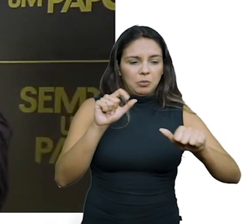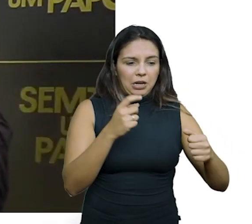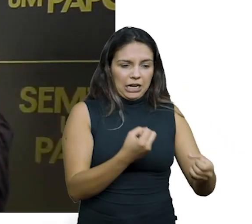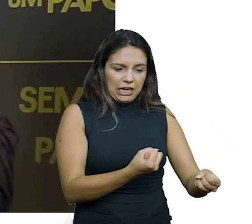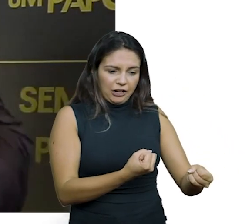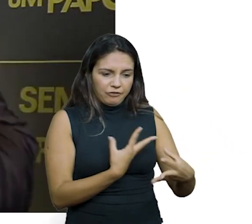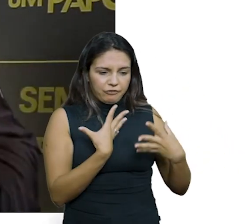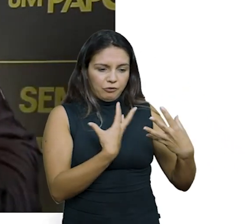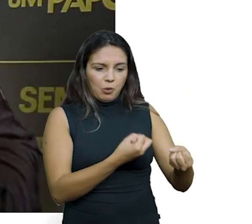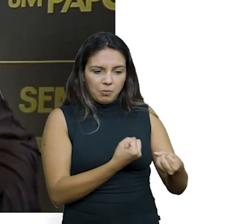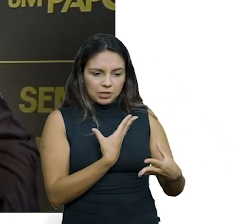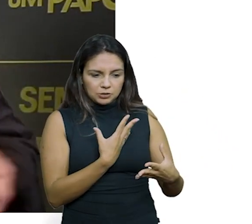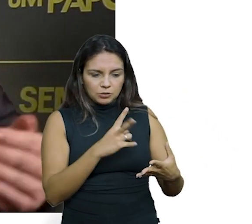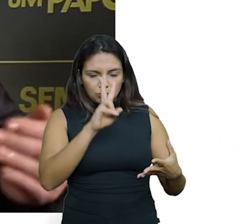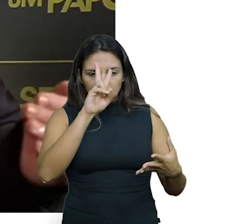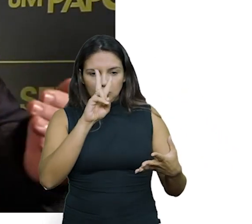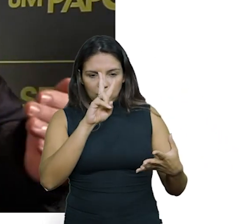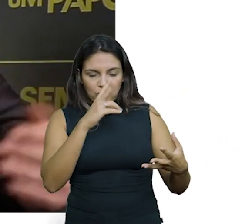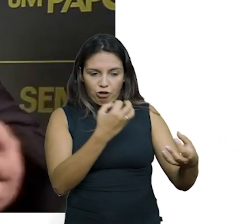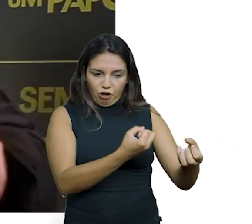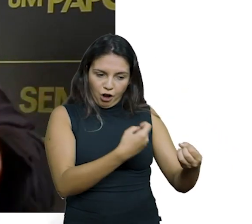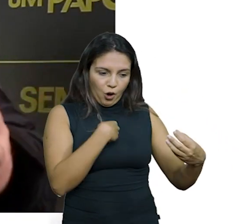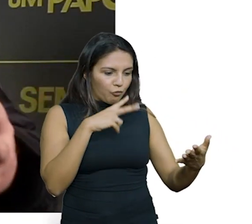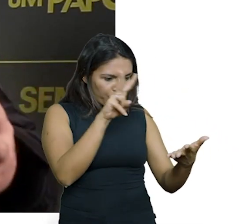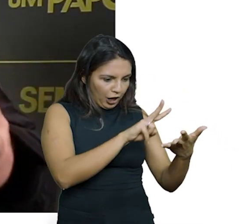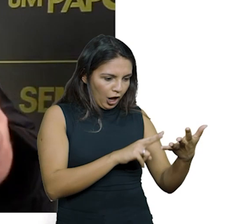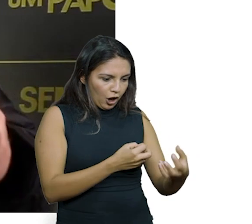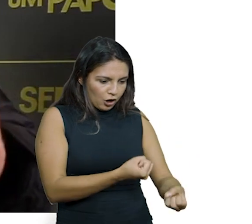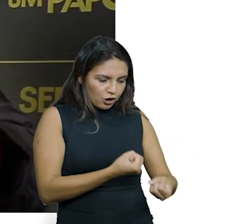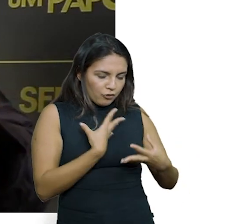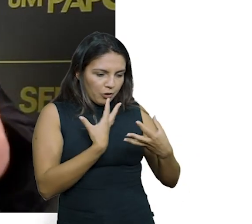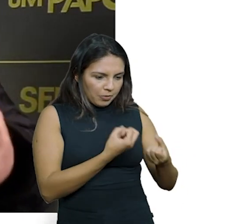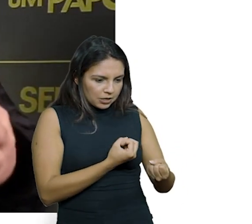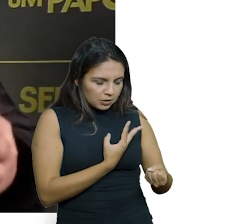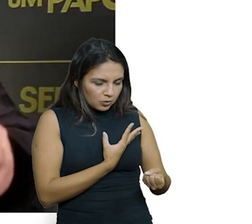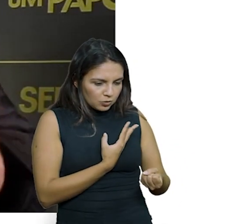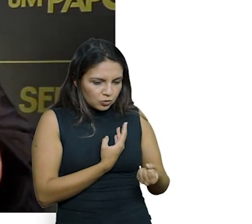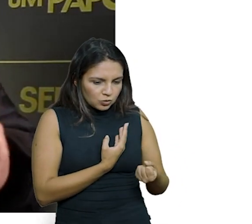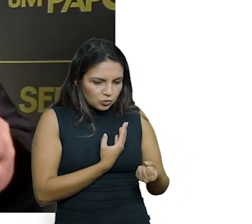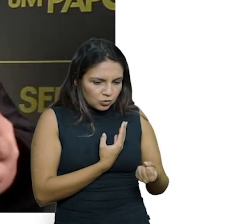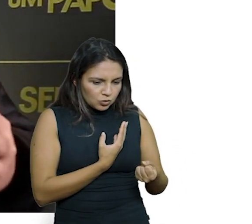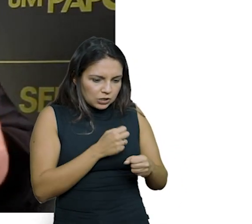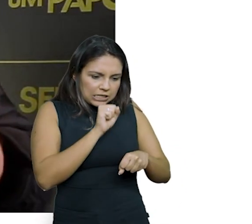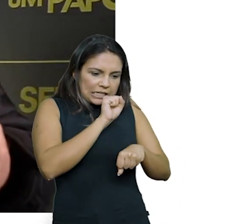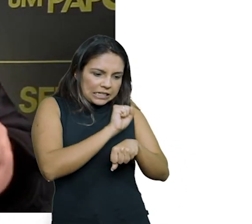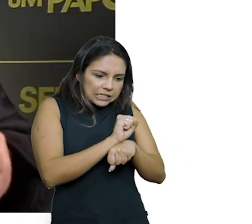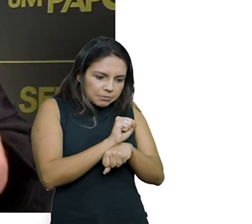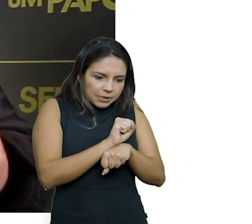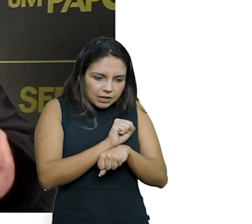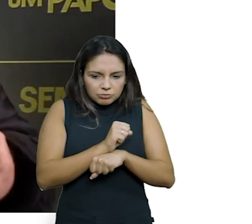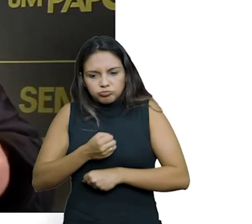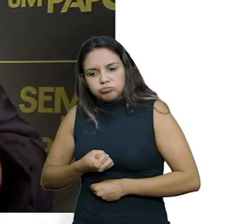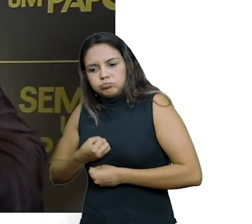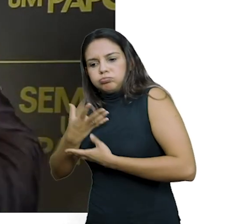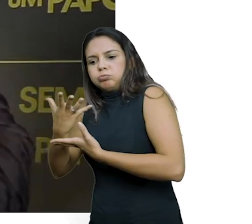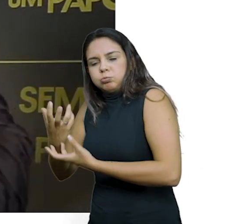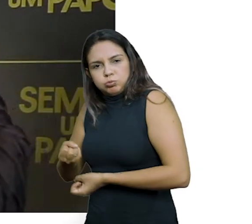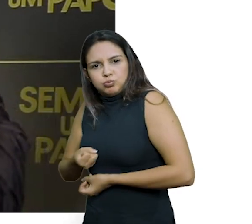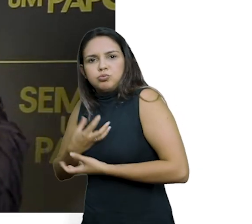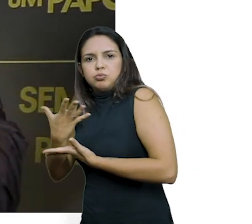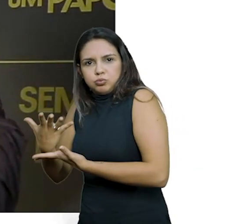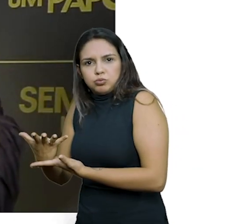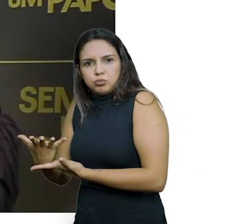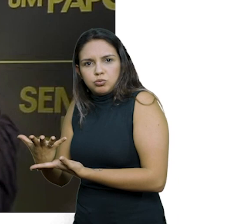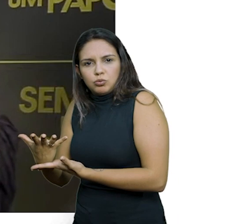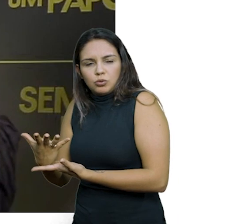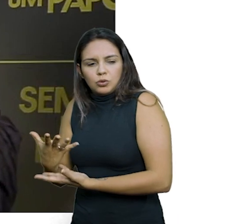em esperança, que é o que eu tento, né? Pegar ali a informação e tirar todo com a carga negativa e